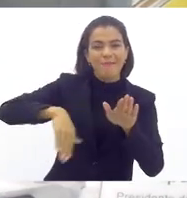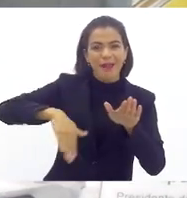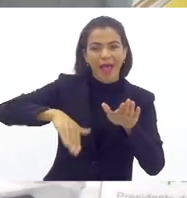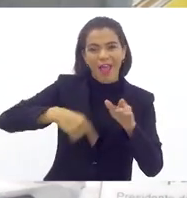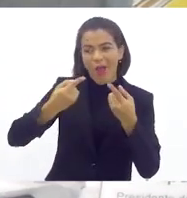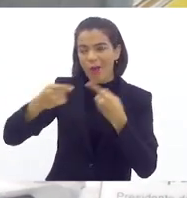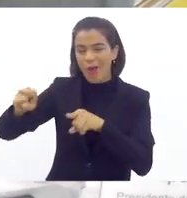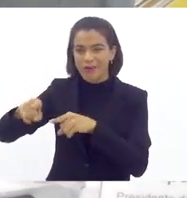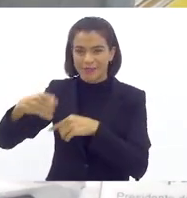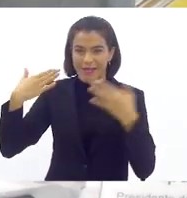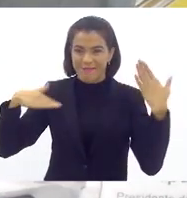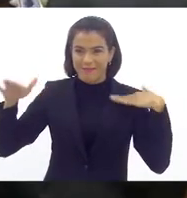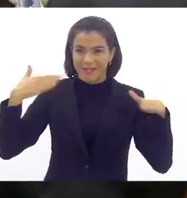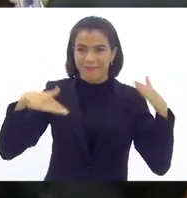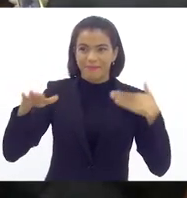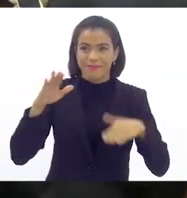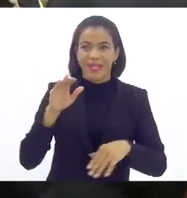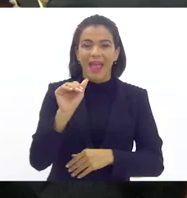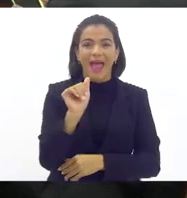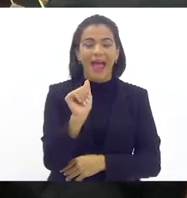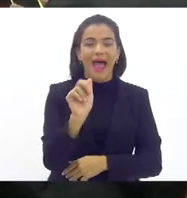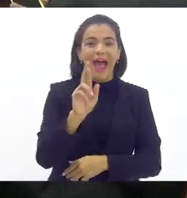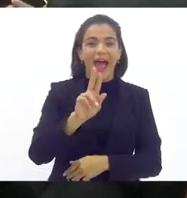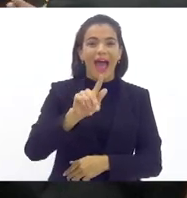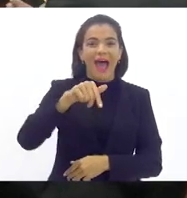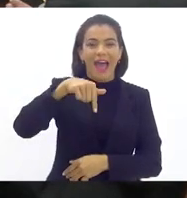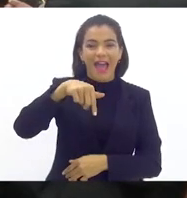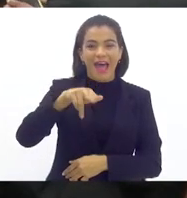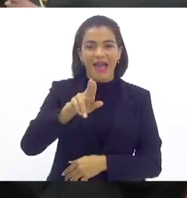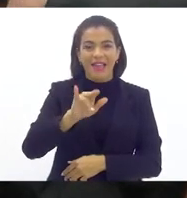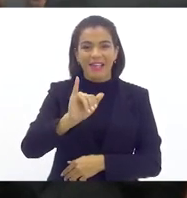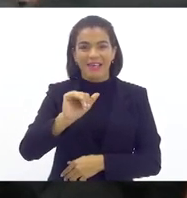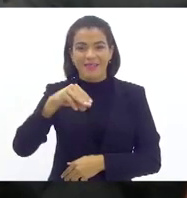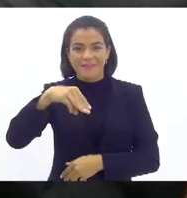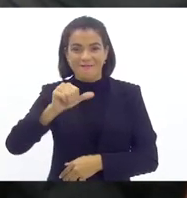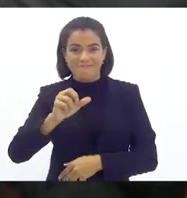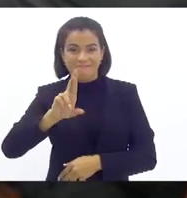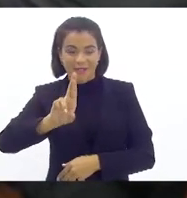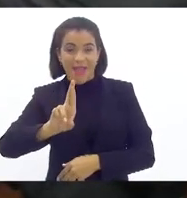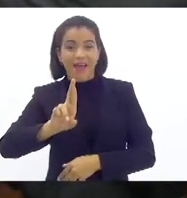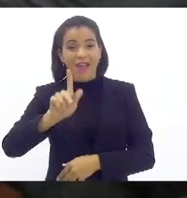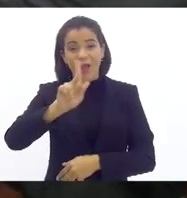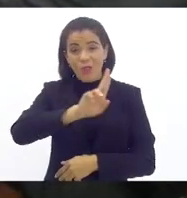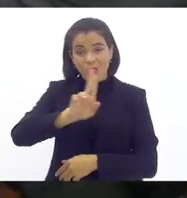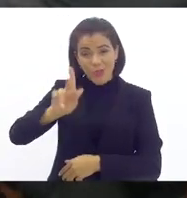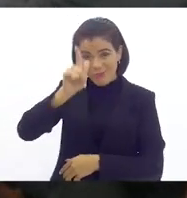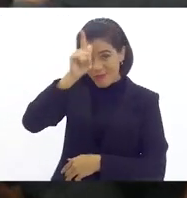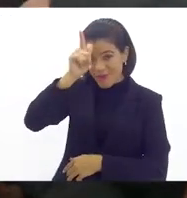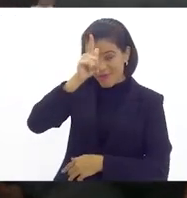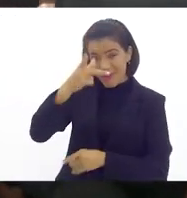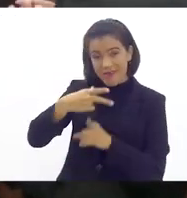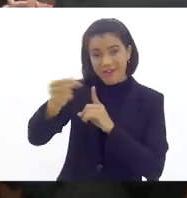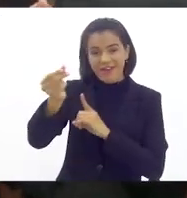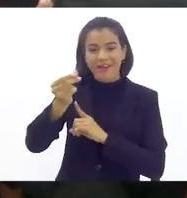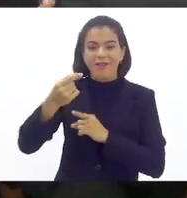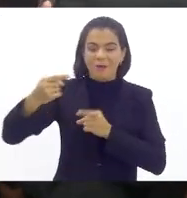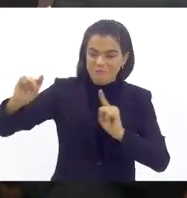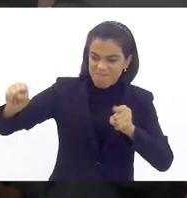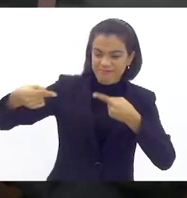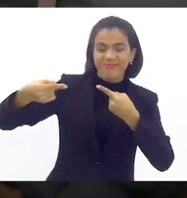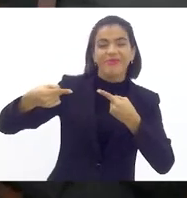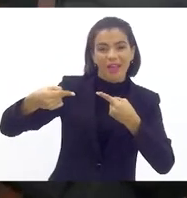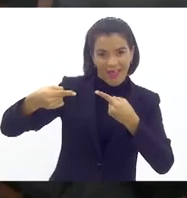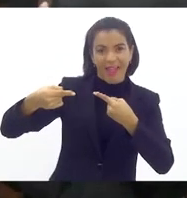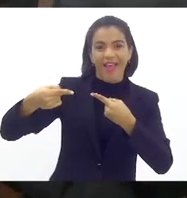Marinha. E o nome é Arquimar. É o nome do quilombo que ganhou essa luta graças à defensoria